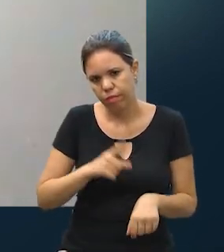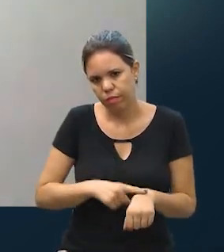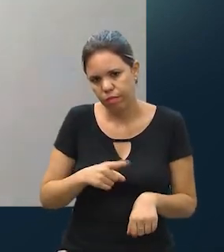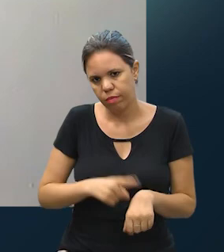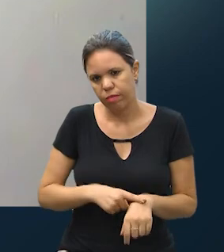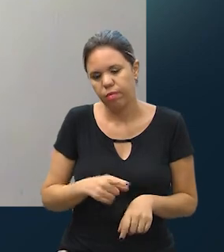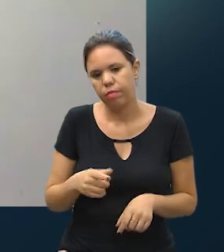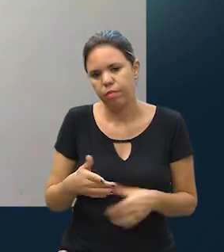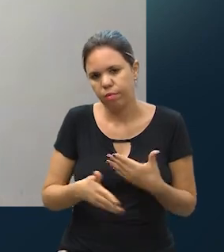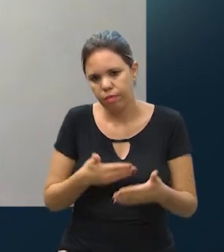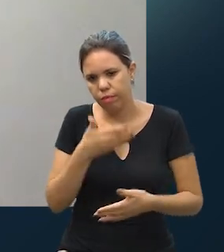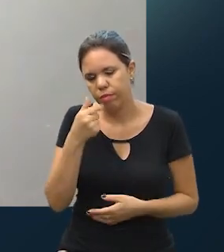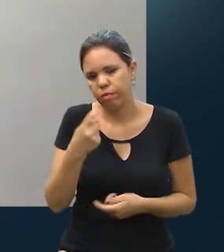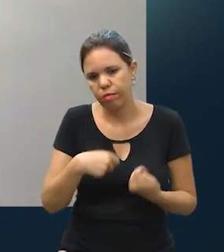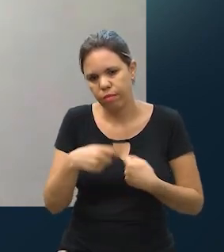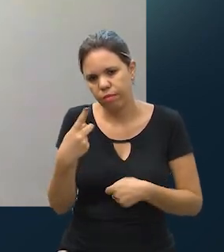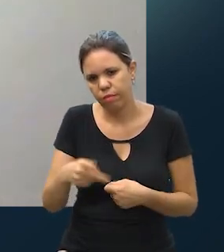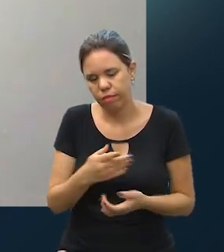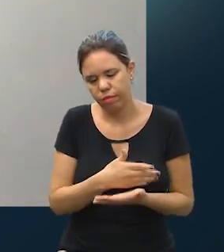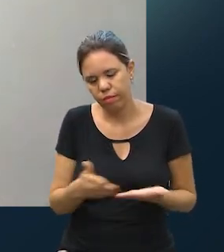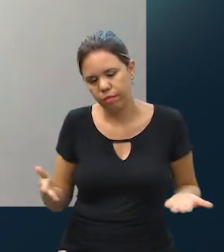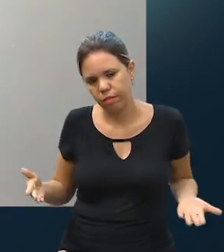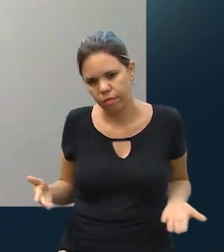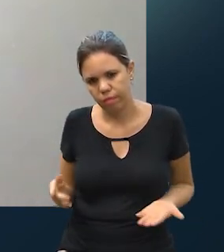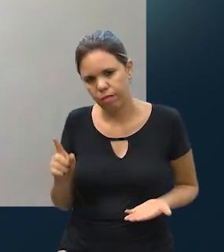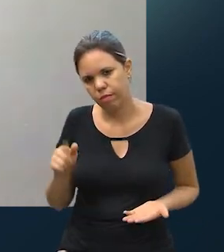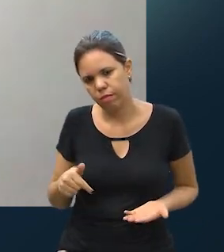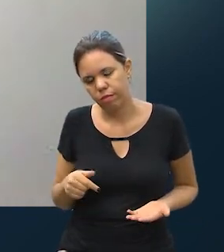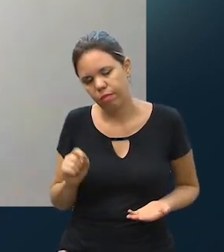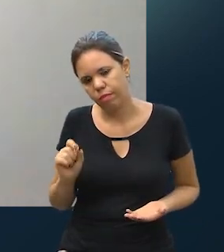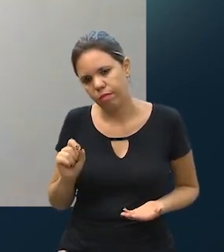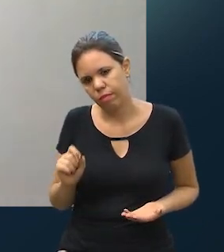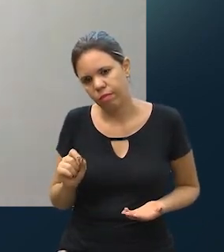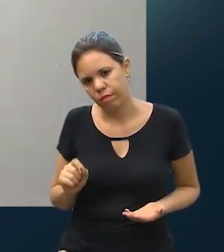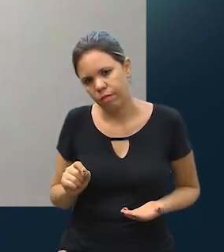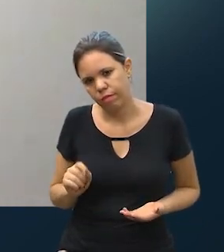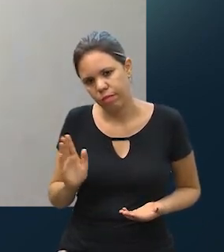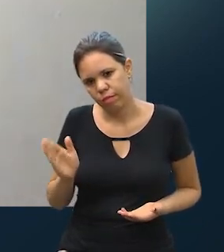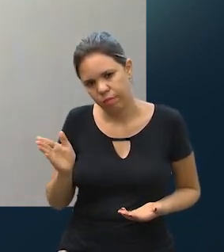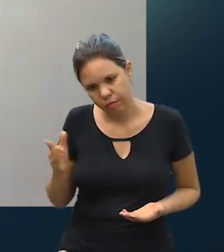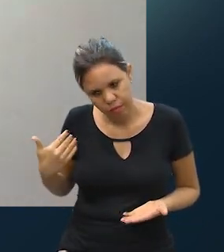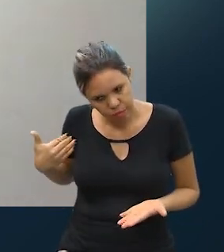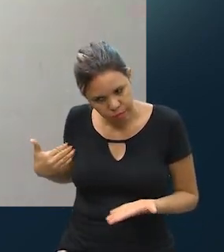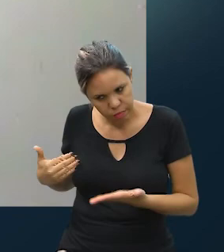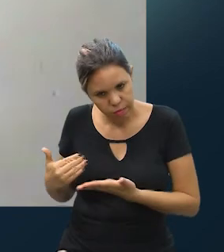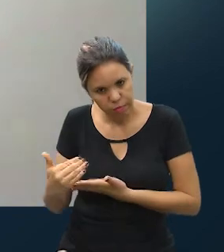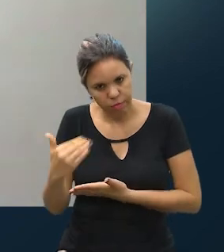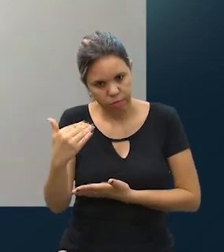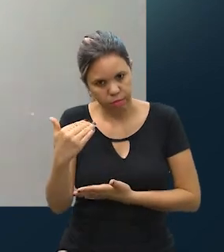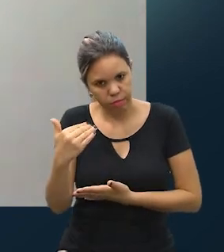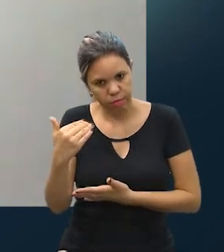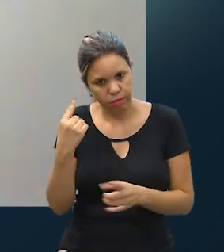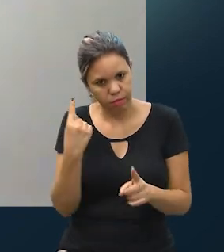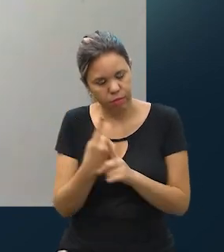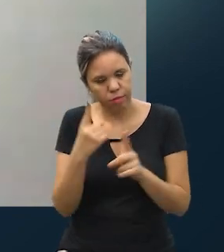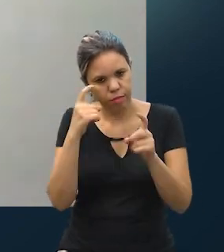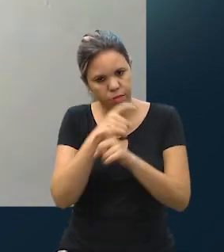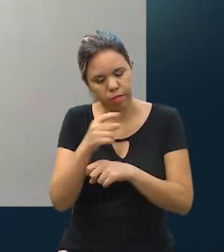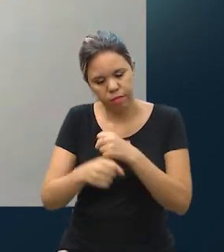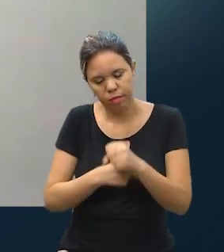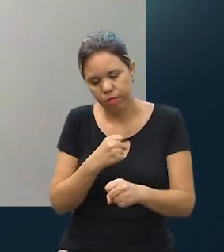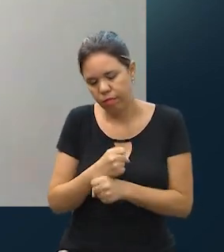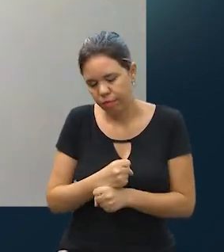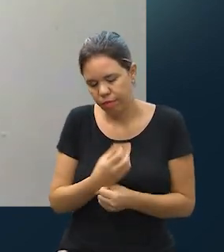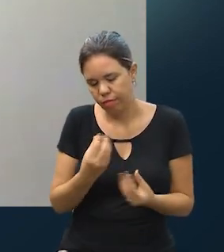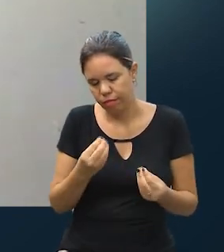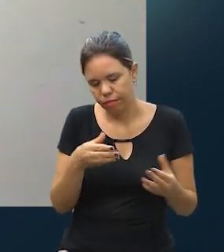para maturar o seu negócio. Então, para quem está começando a isso, e para quem já começou e encontrou dificuldade, que esse ano que não